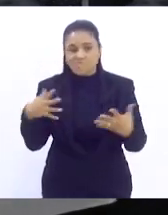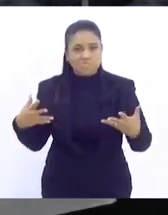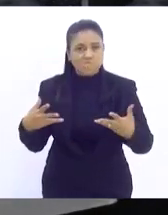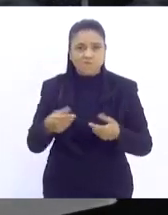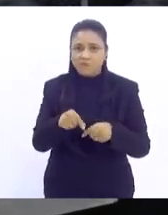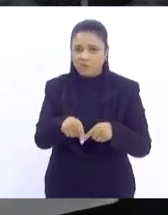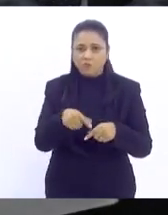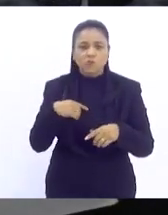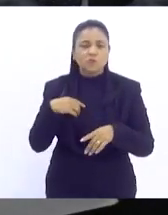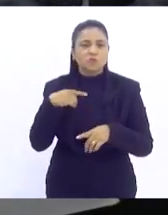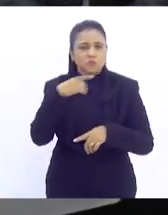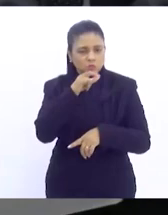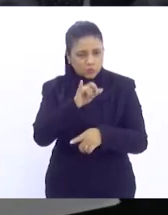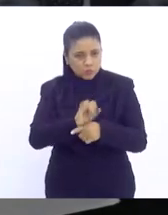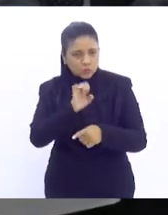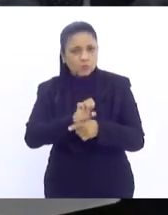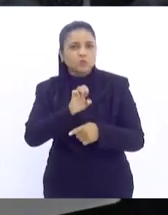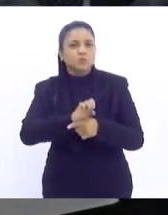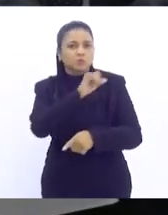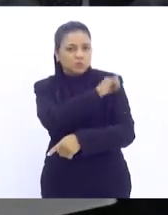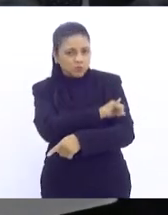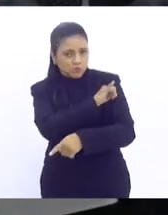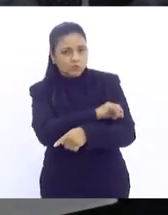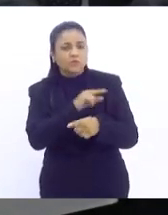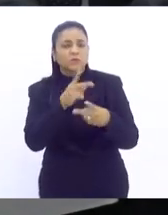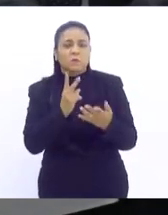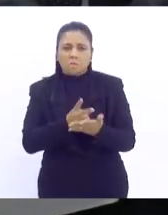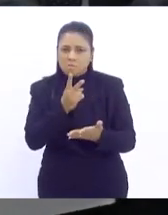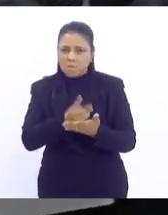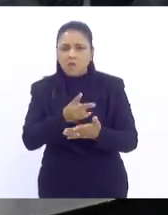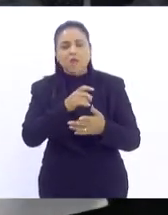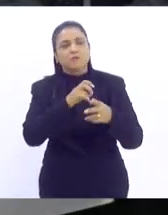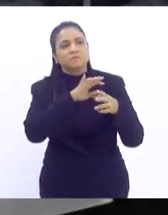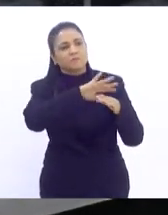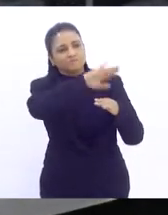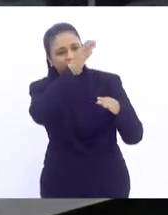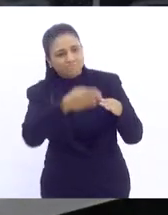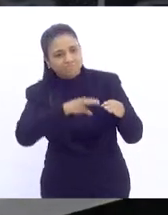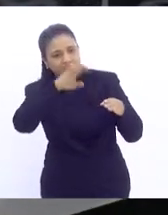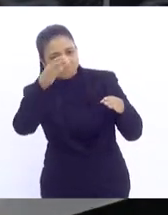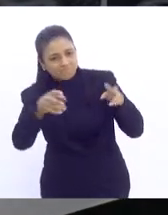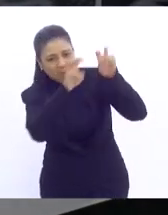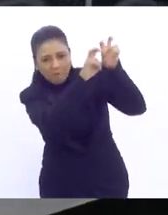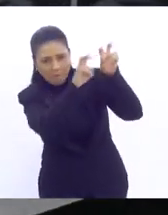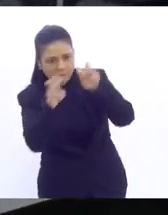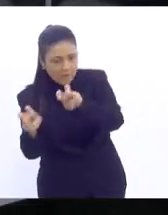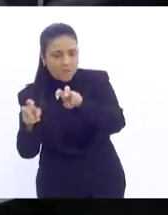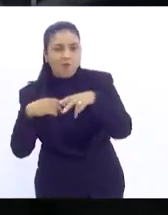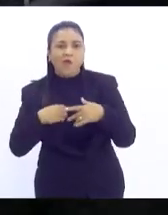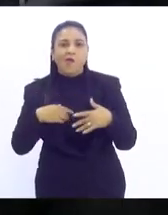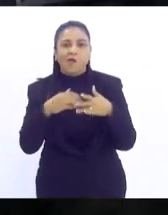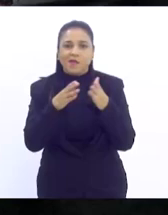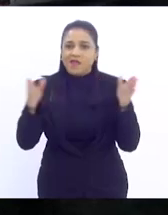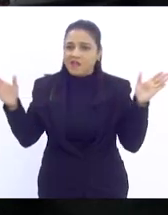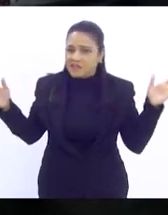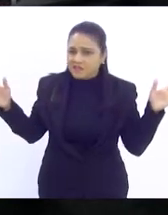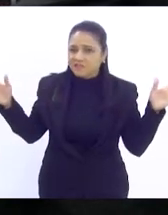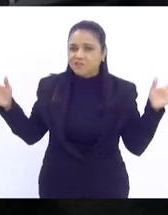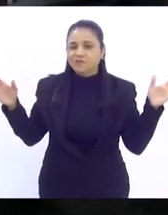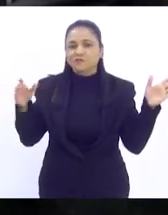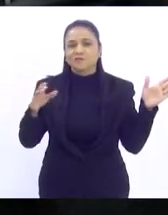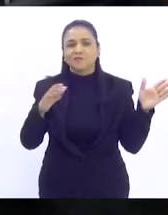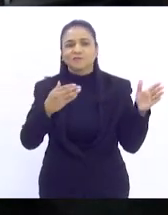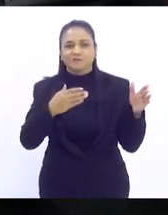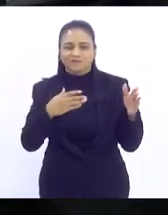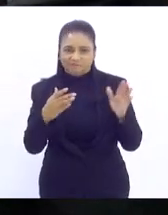décadas a gente tá falando do mesmo Pão de Açúcar do mesmo Corcovado das mesmas praias inclusive perdendo atrativos